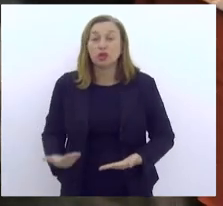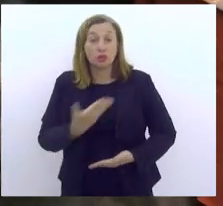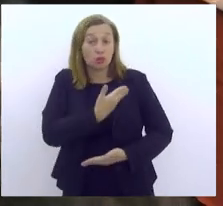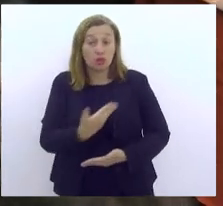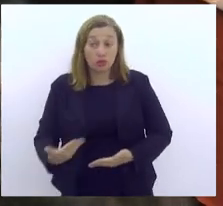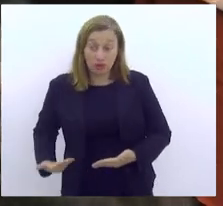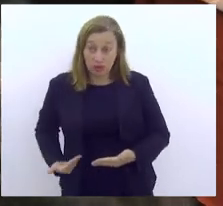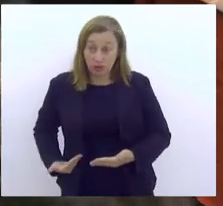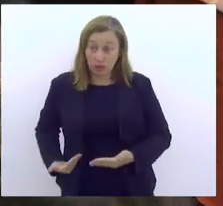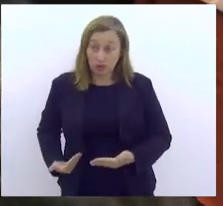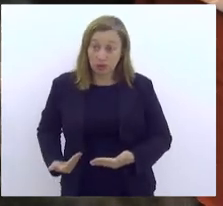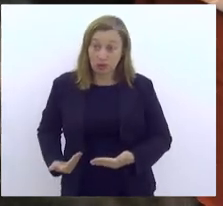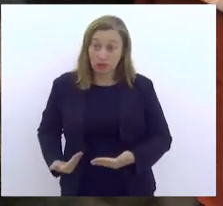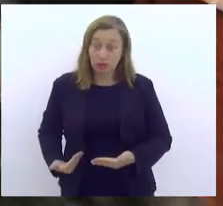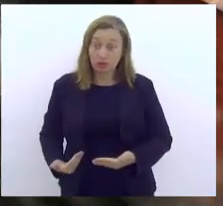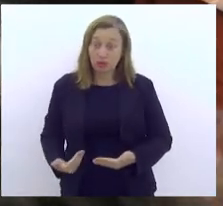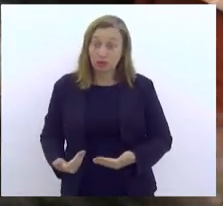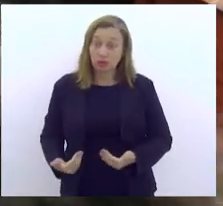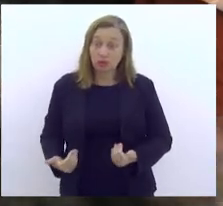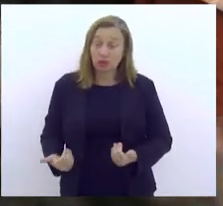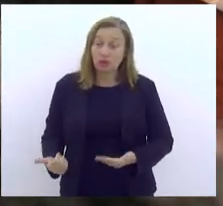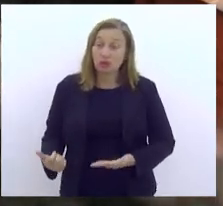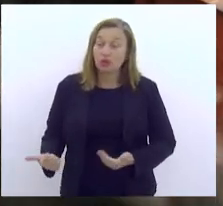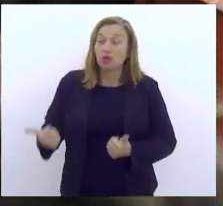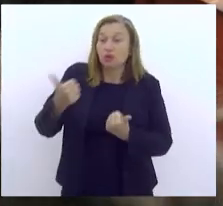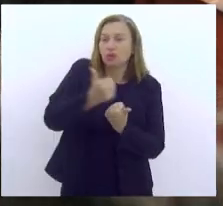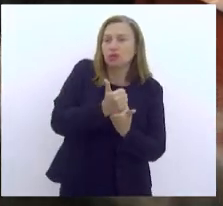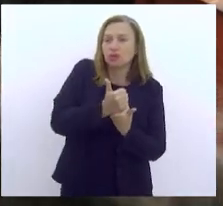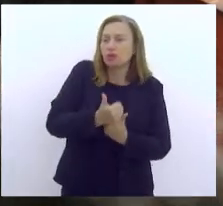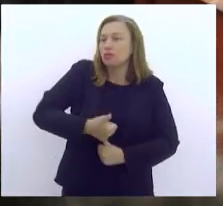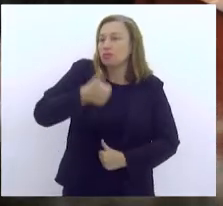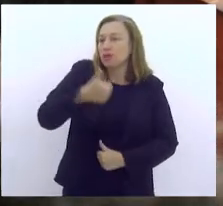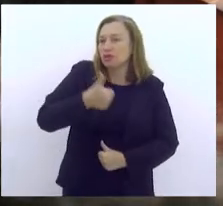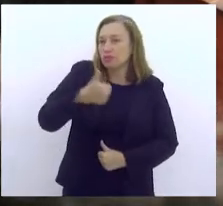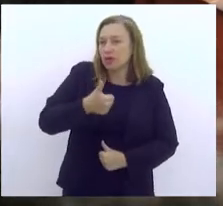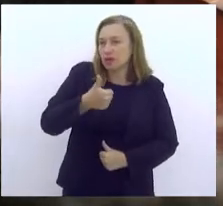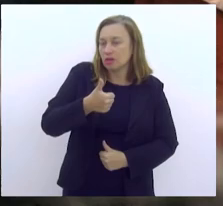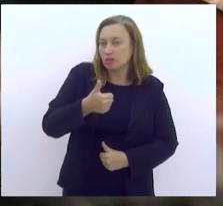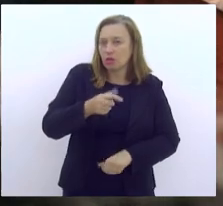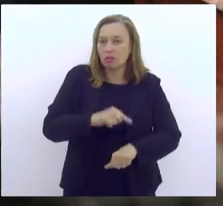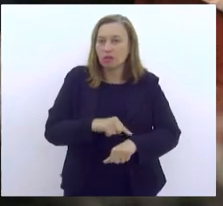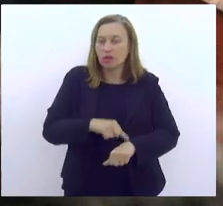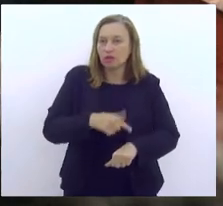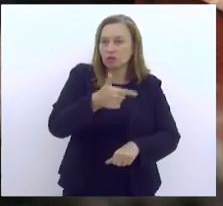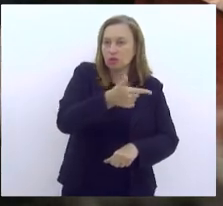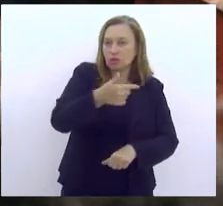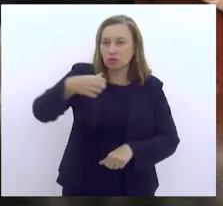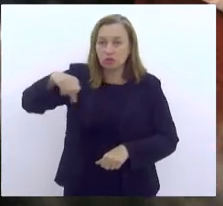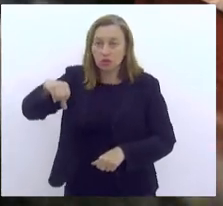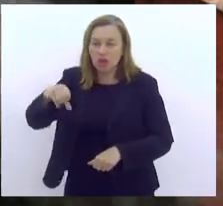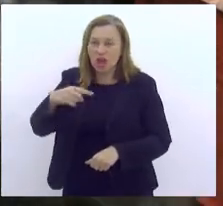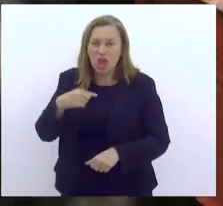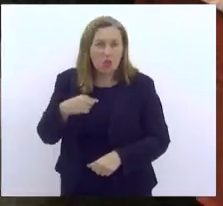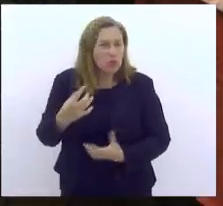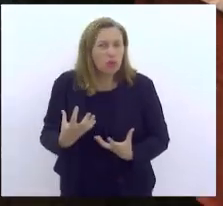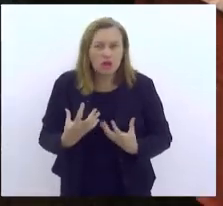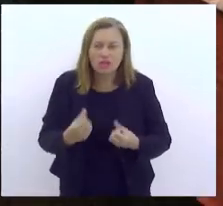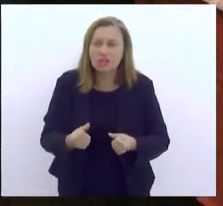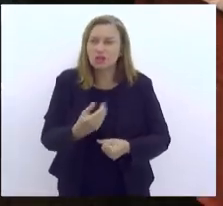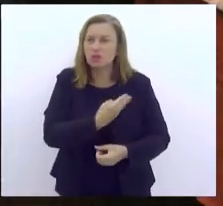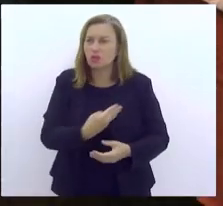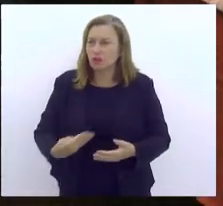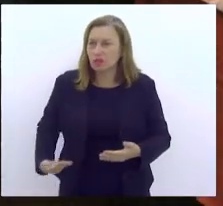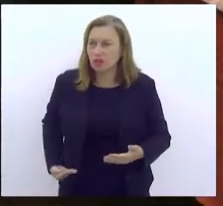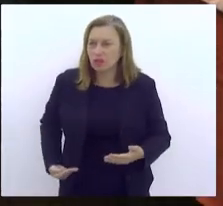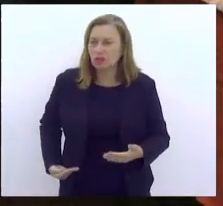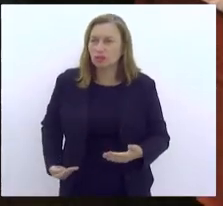reeleito no primeiro turno. O governador está desde 2019. Eu me recuso a aceitar que o governador está